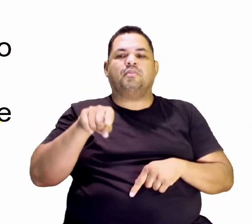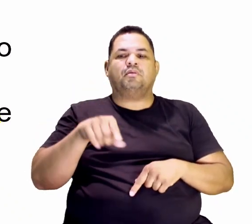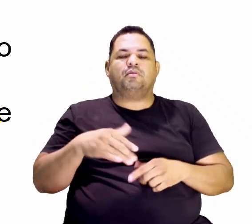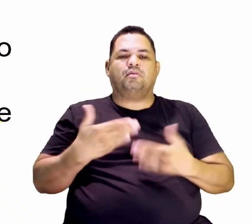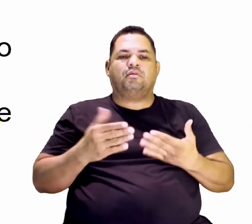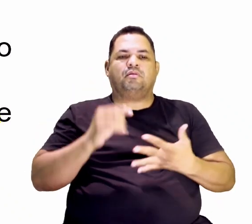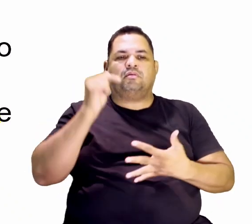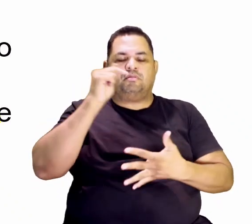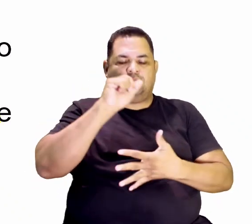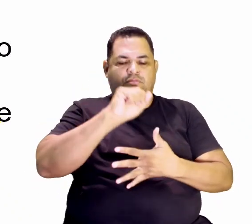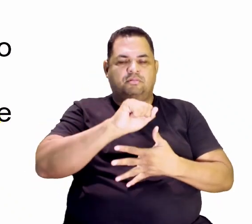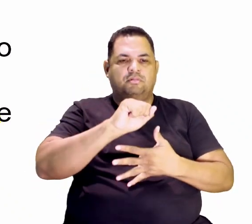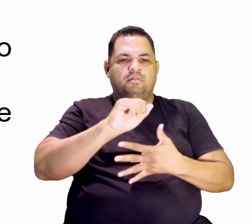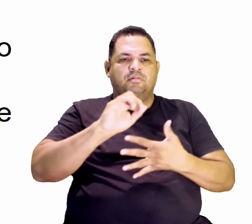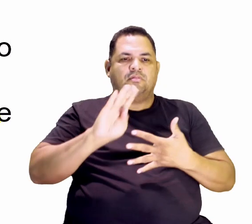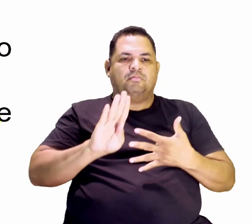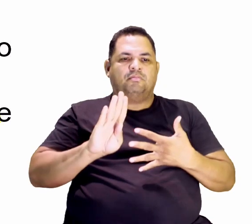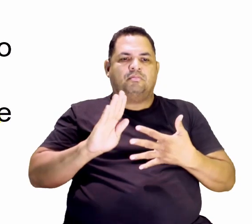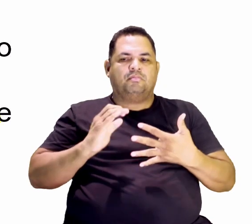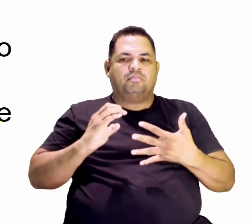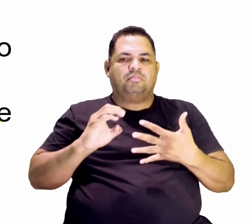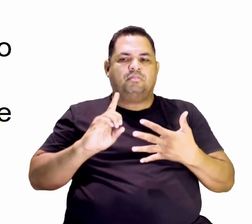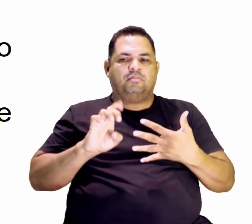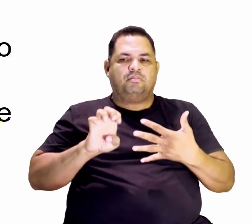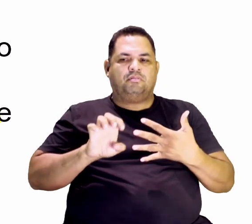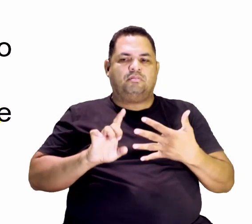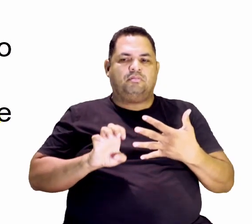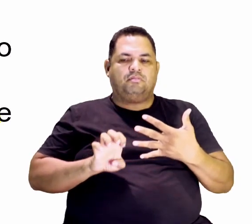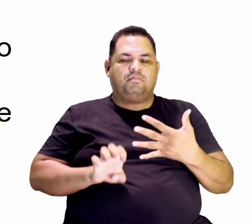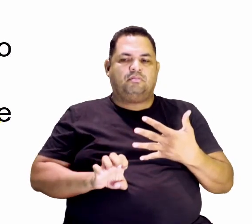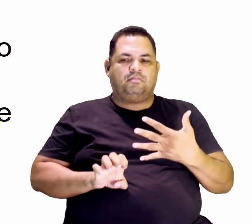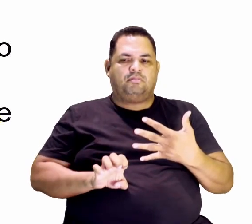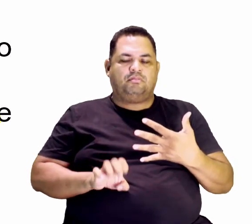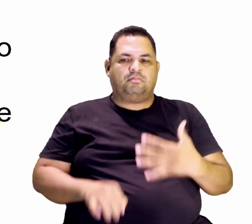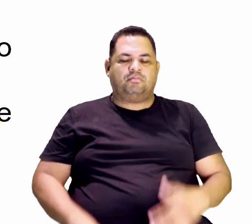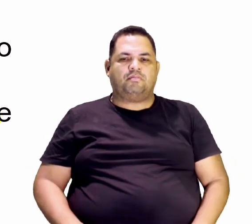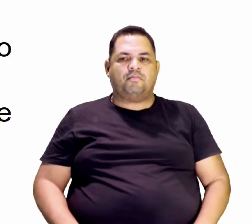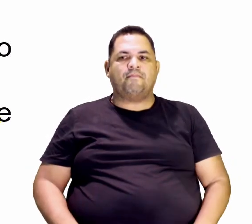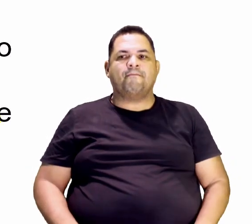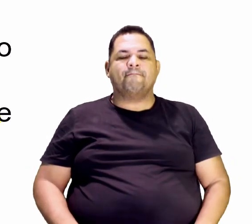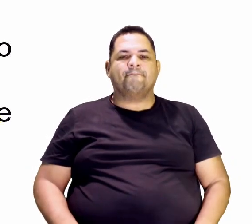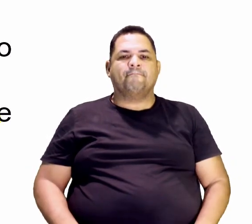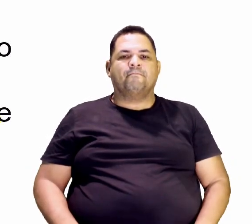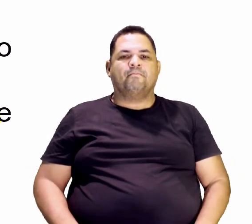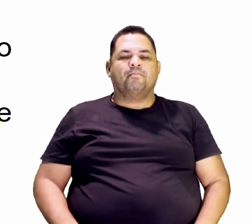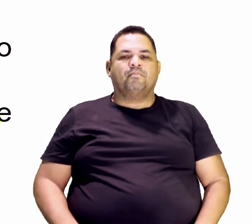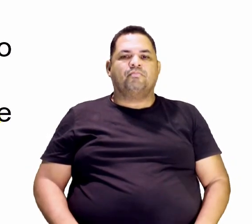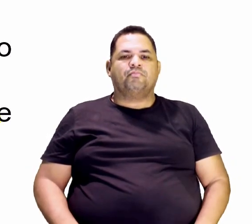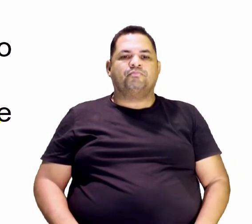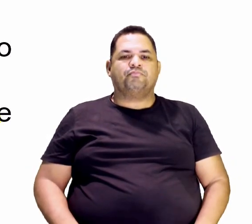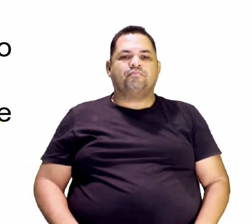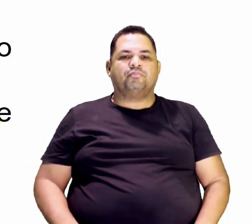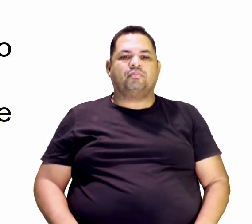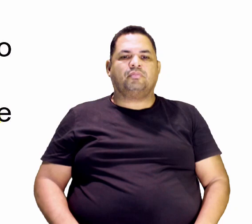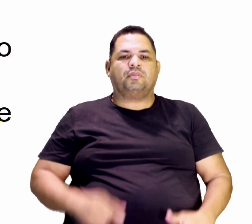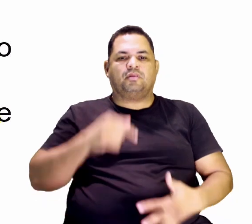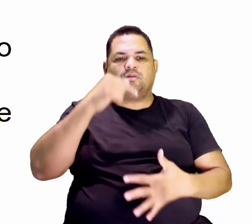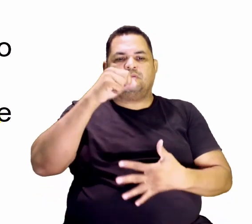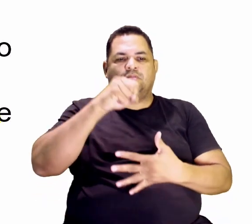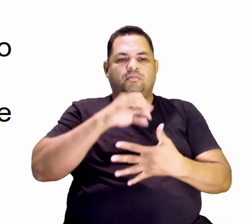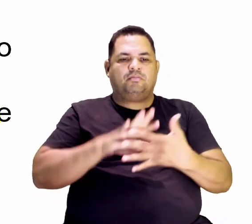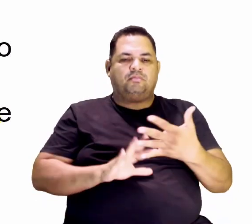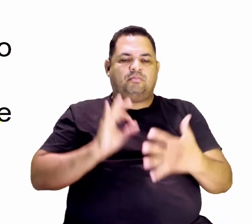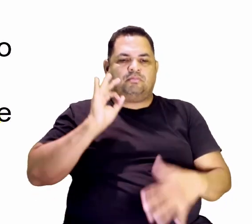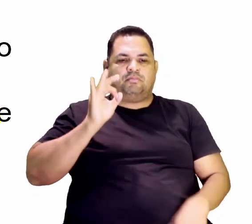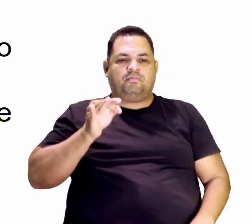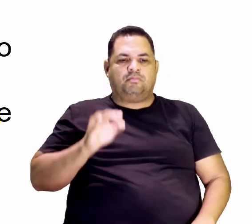Letra A, letra B, letra C, letra D ou letra E? Só tem uma questão correta. E é claro que